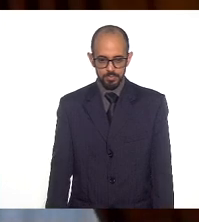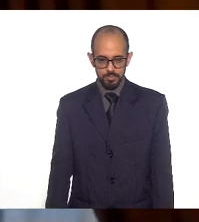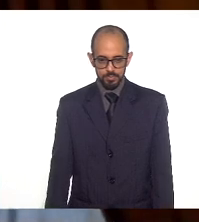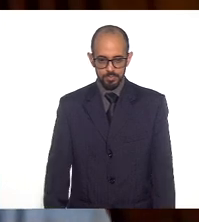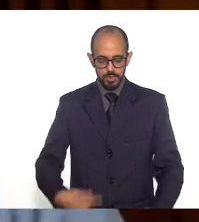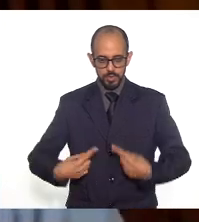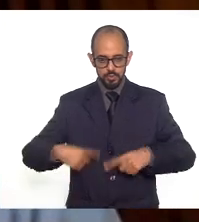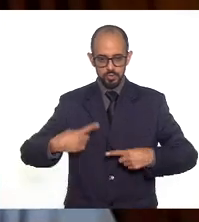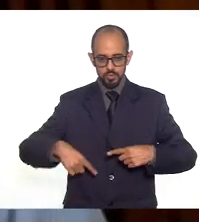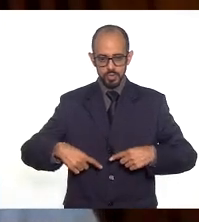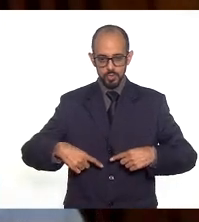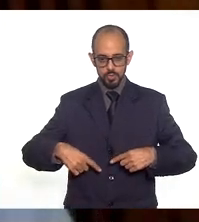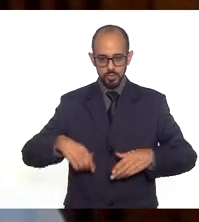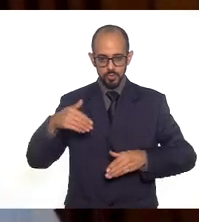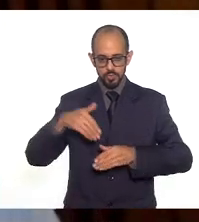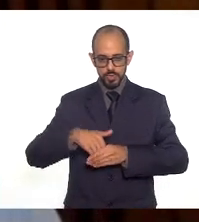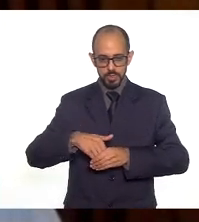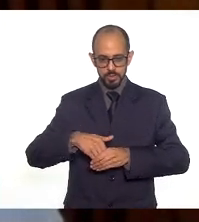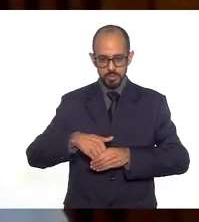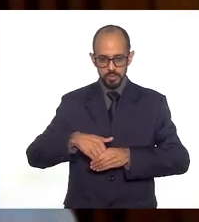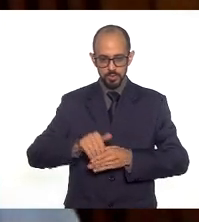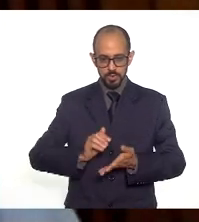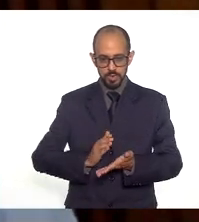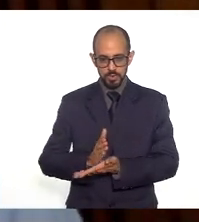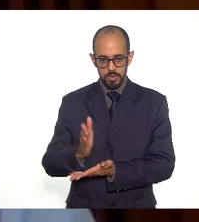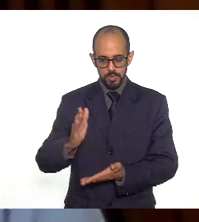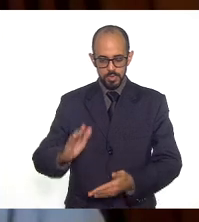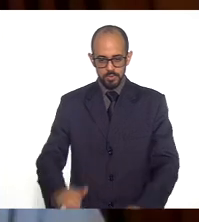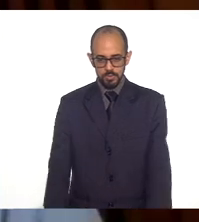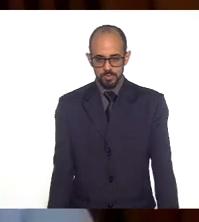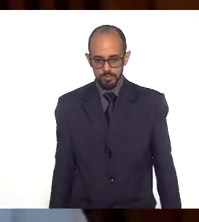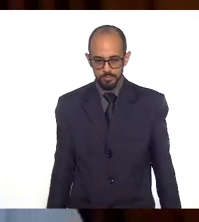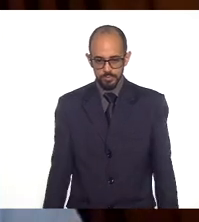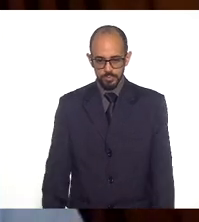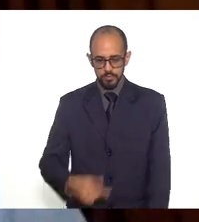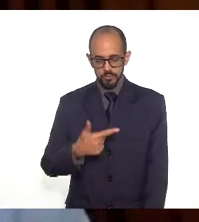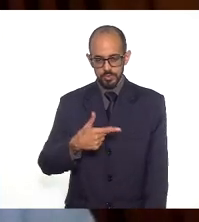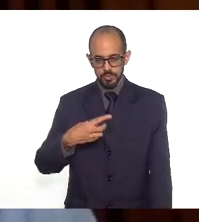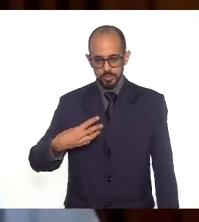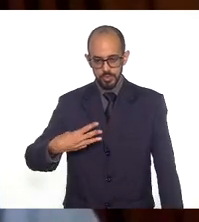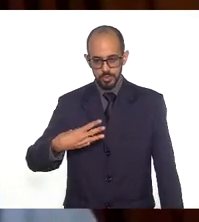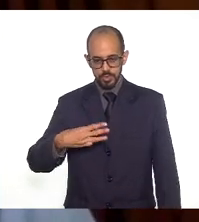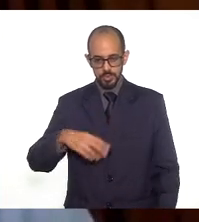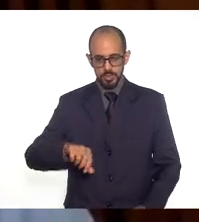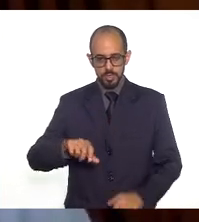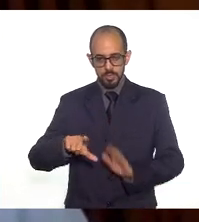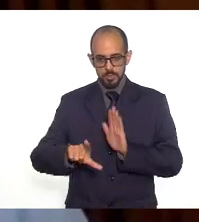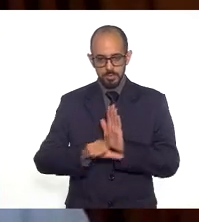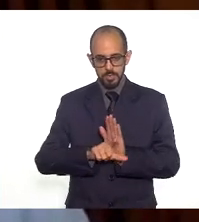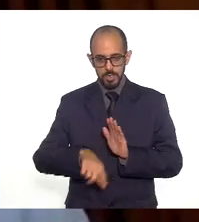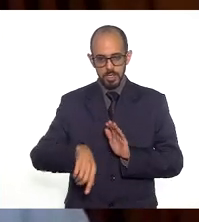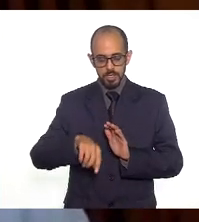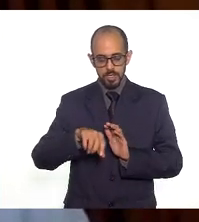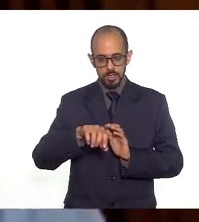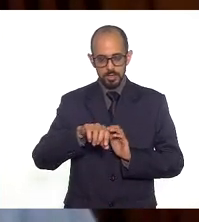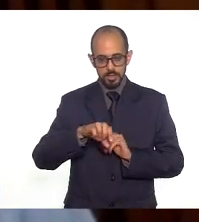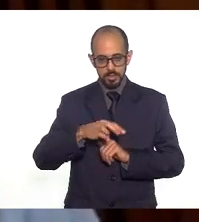Em discussão, em votação, aprovado. 23. Projeto de lei 3807, de